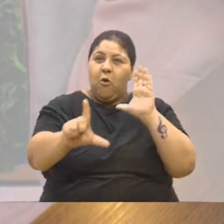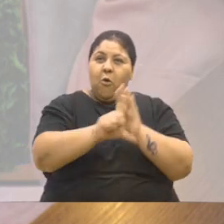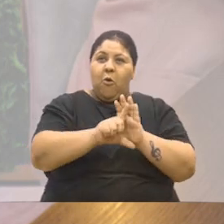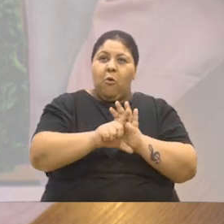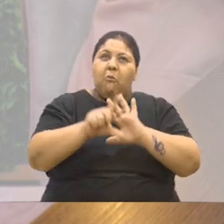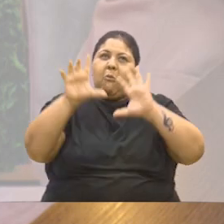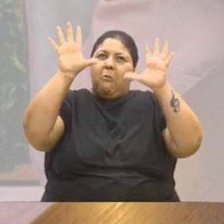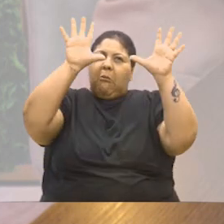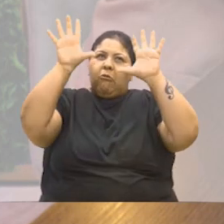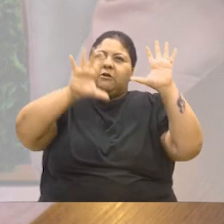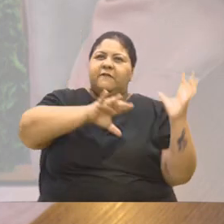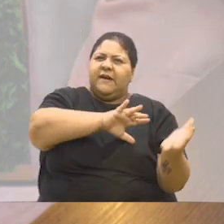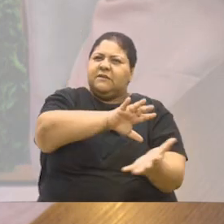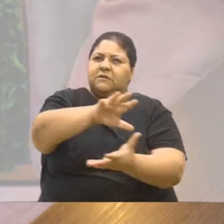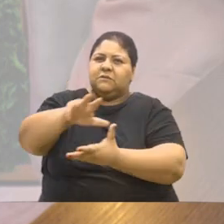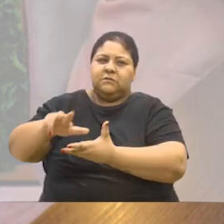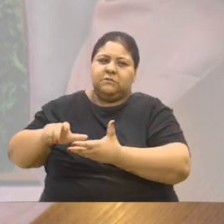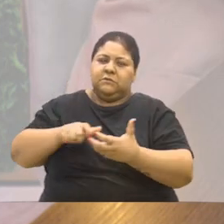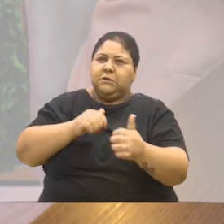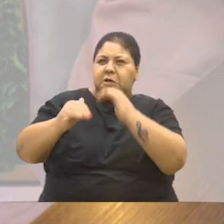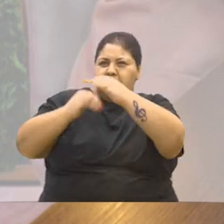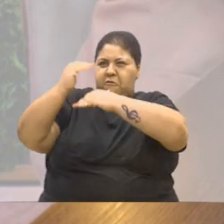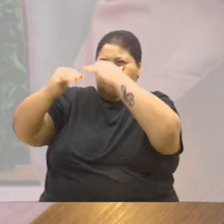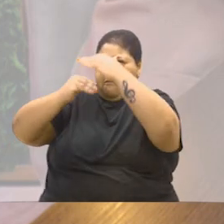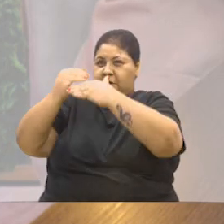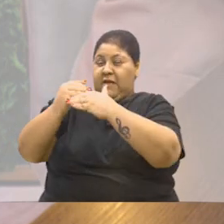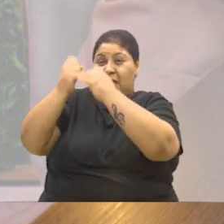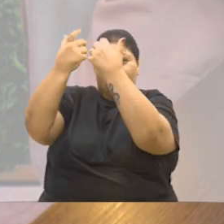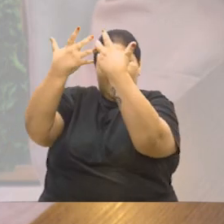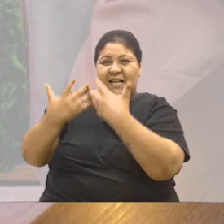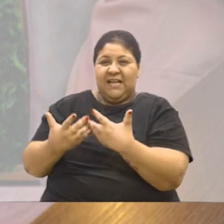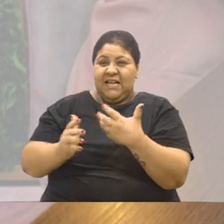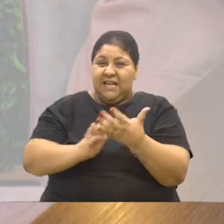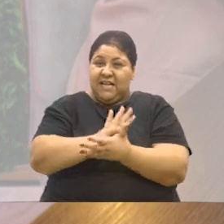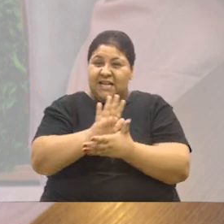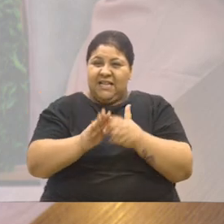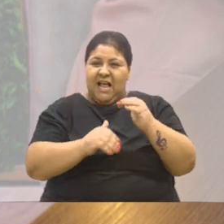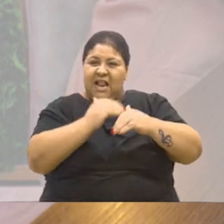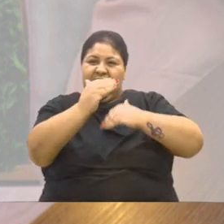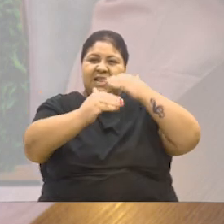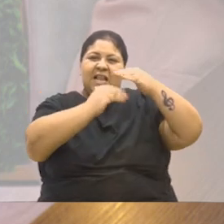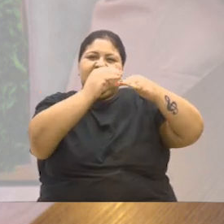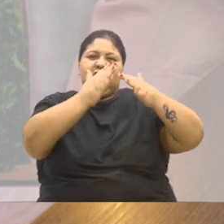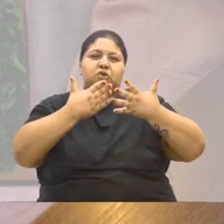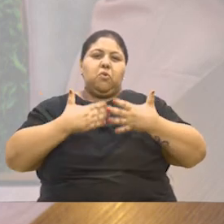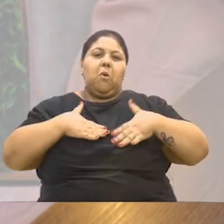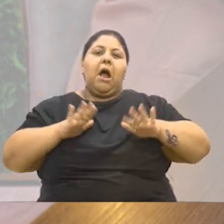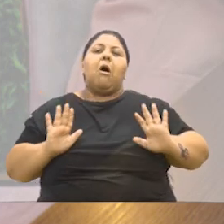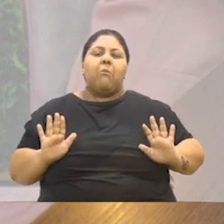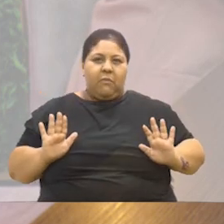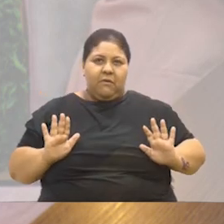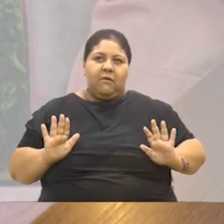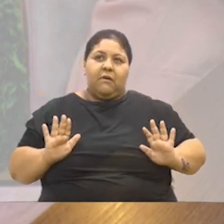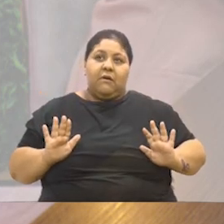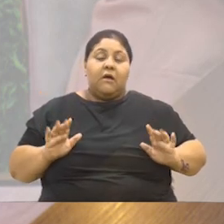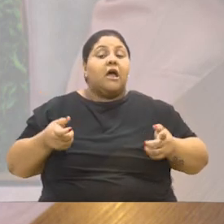do crescimento. E ela diz que nada cresce na zona de conforto. Então,